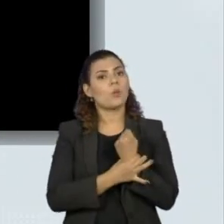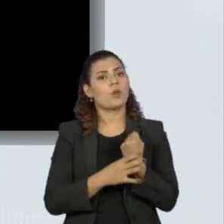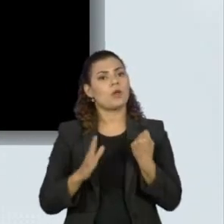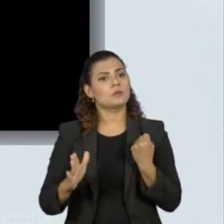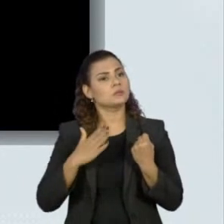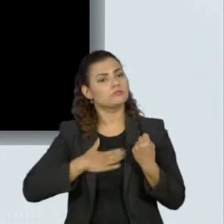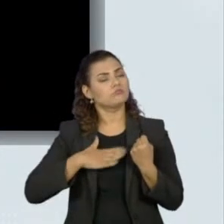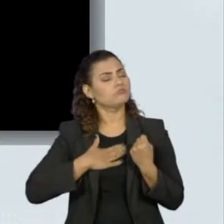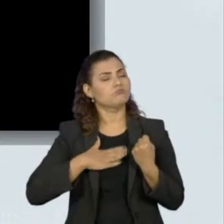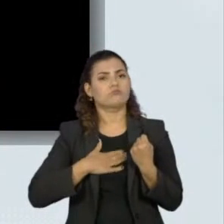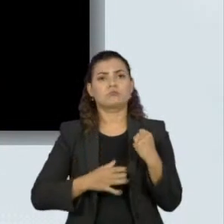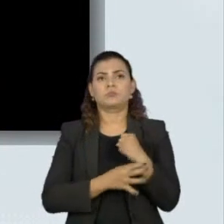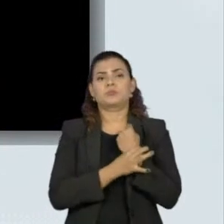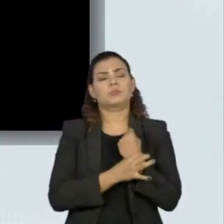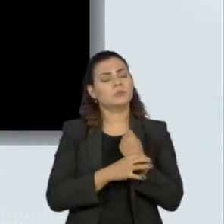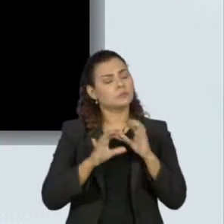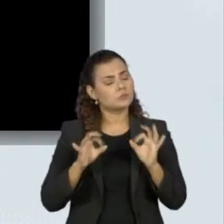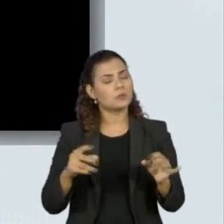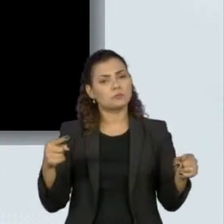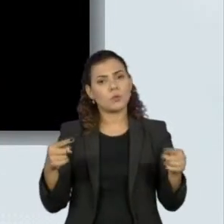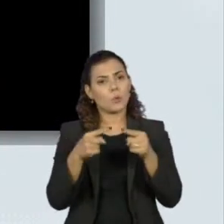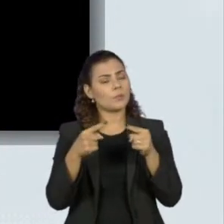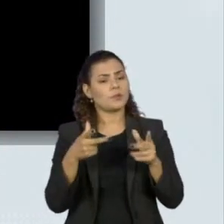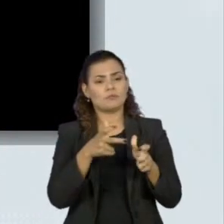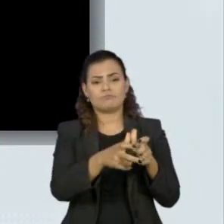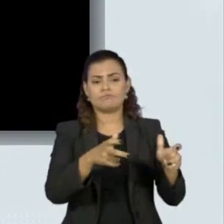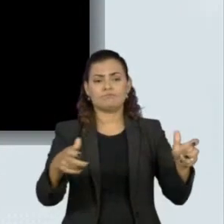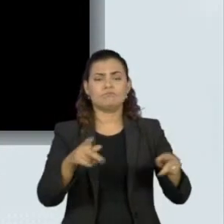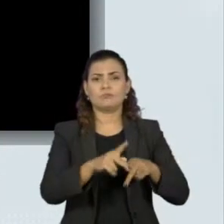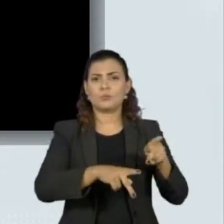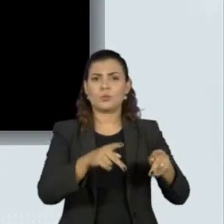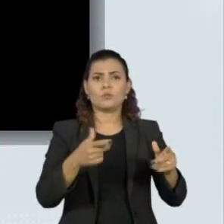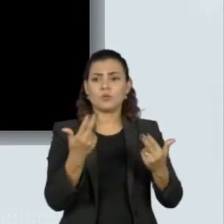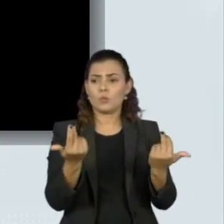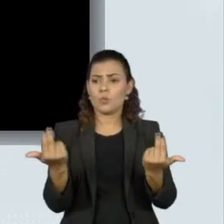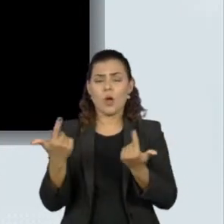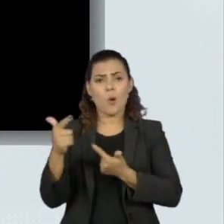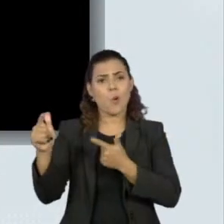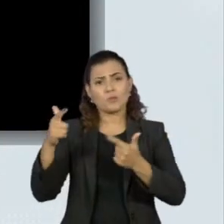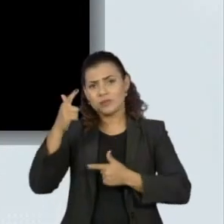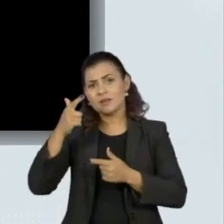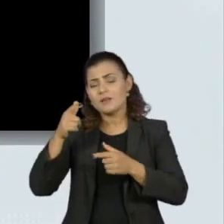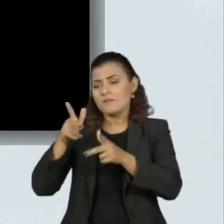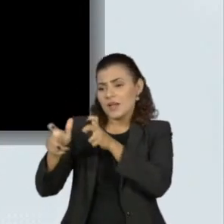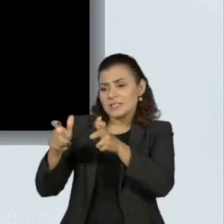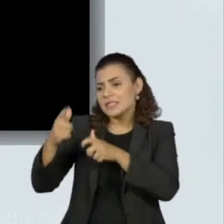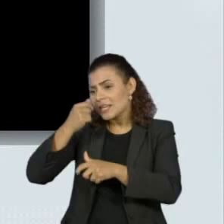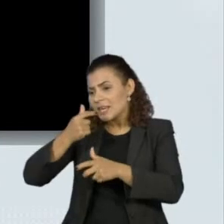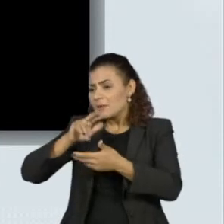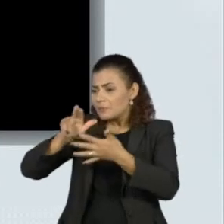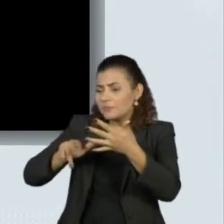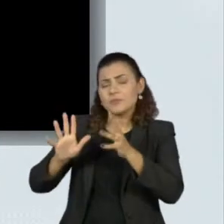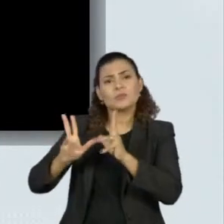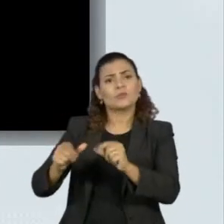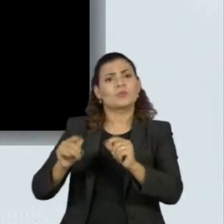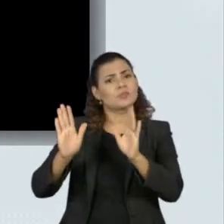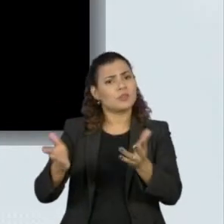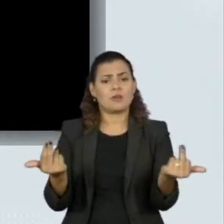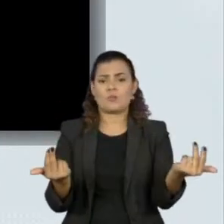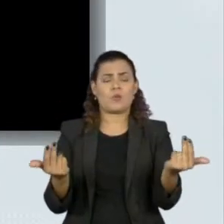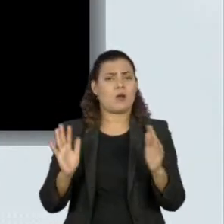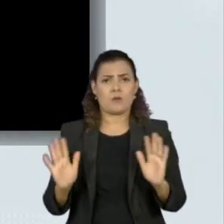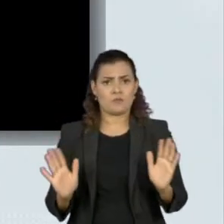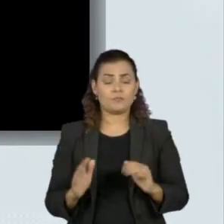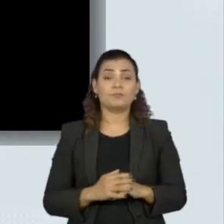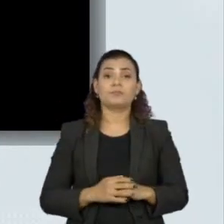se mostra como um perfil bastante adequado, muito semelhante a outras vacinas que já, inclusive, estão em uso pela população.